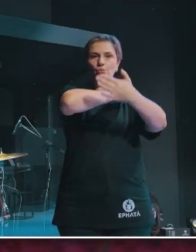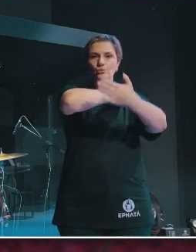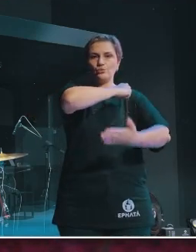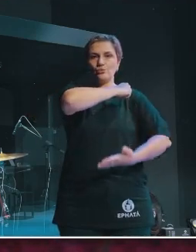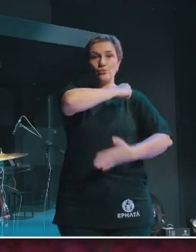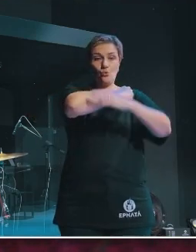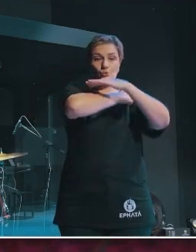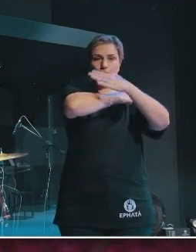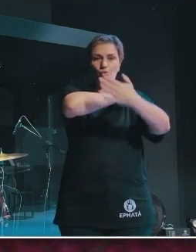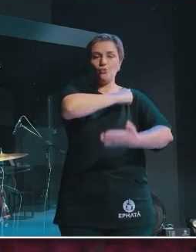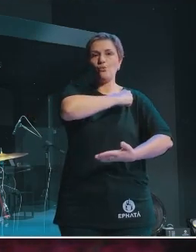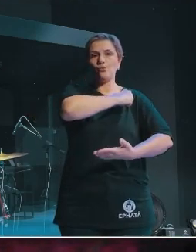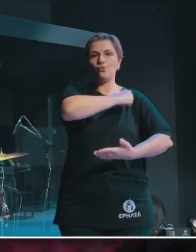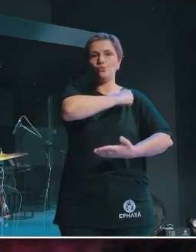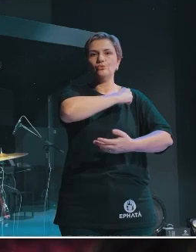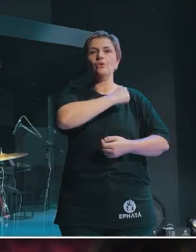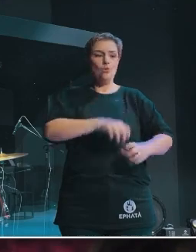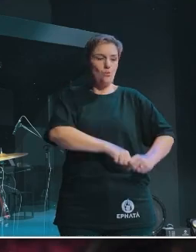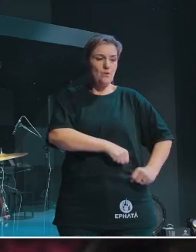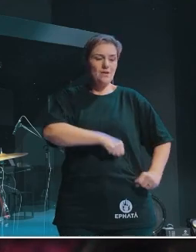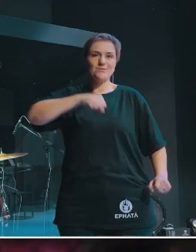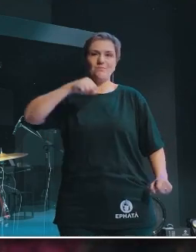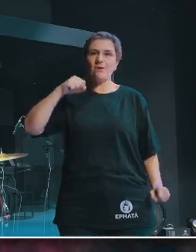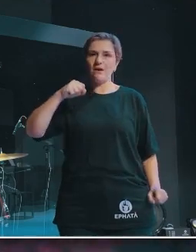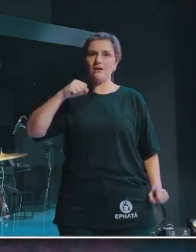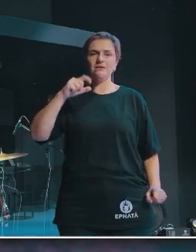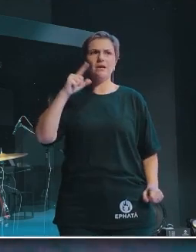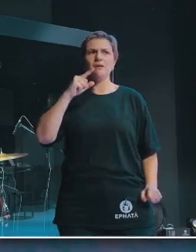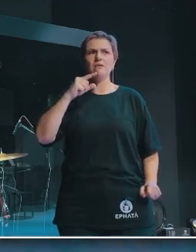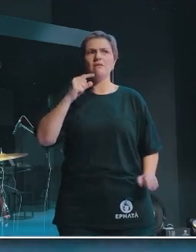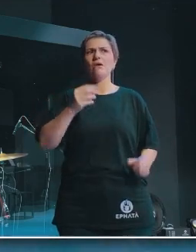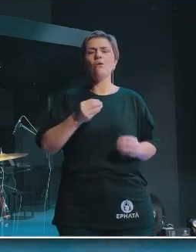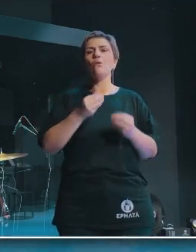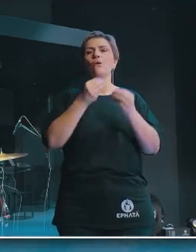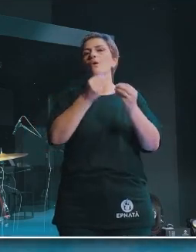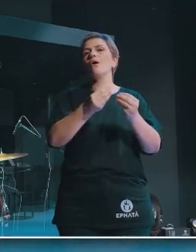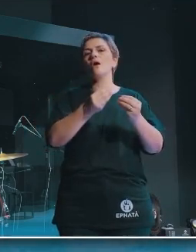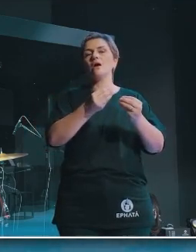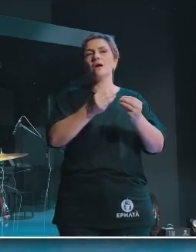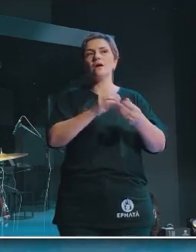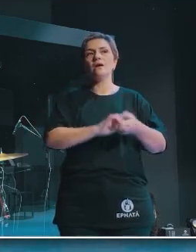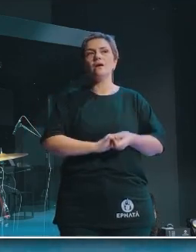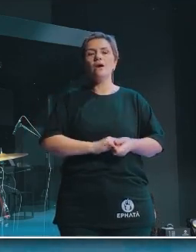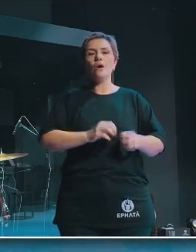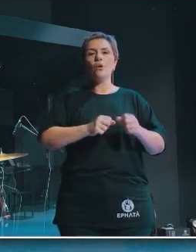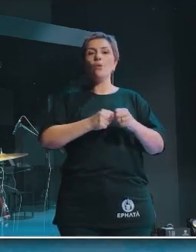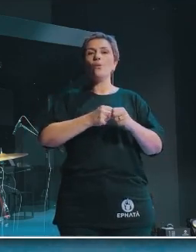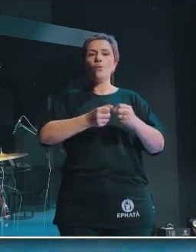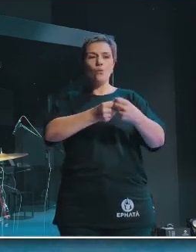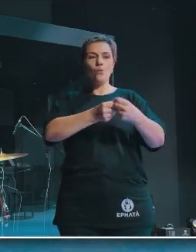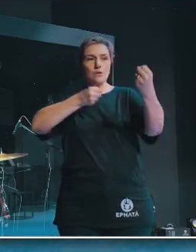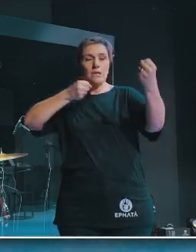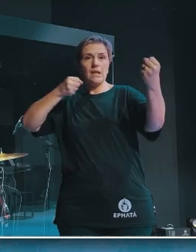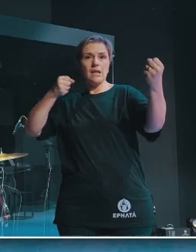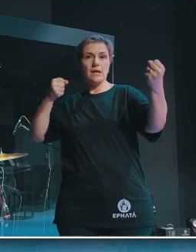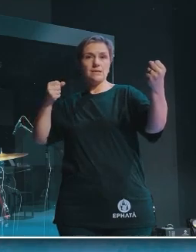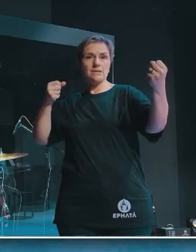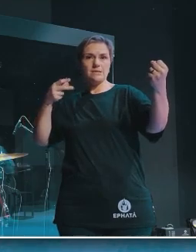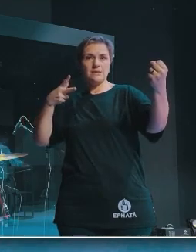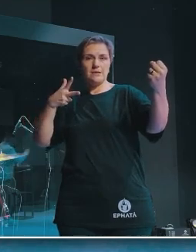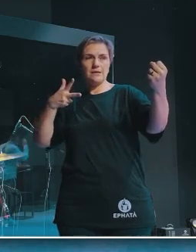os soldados com espada na mão. Ele não coloca os soldados com lança na mão. O que é que ele coloca,